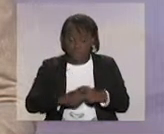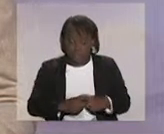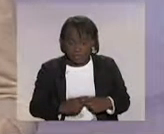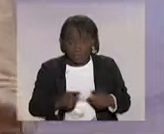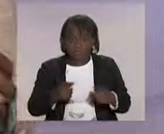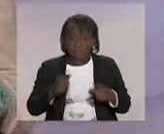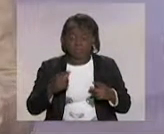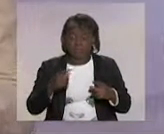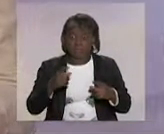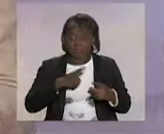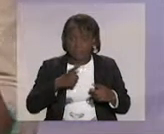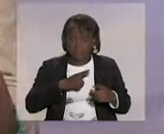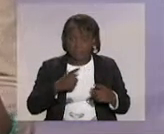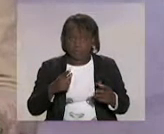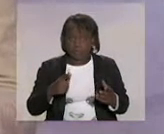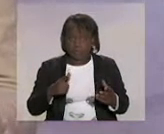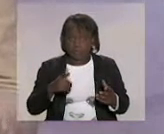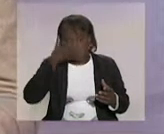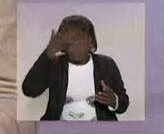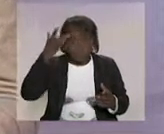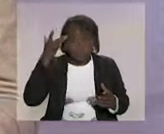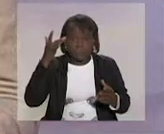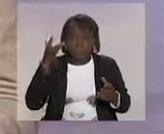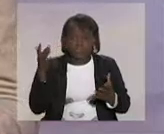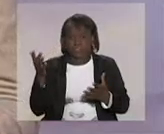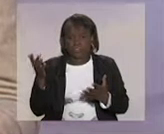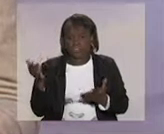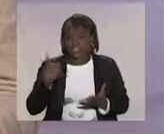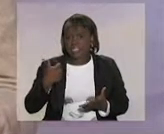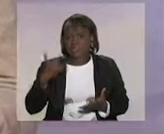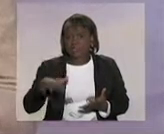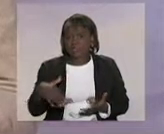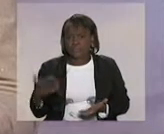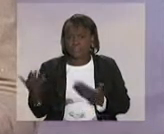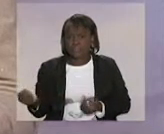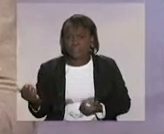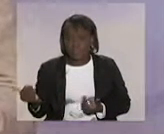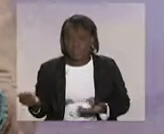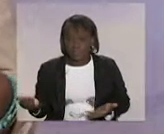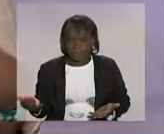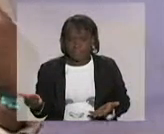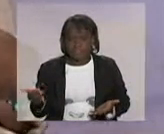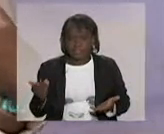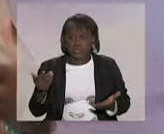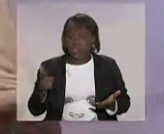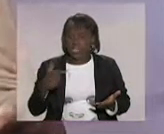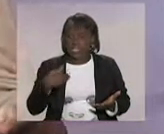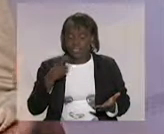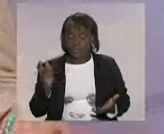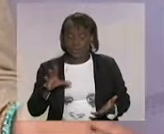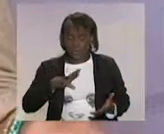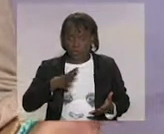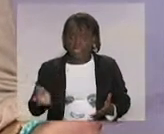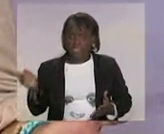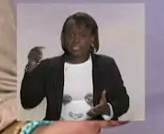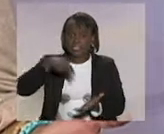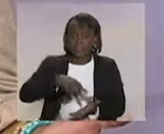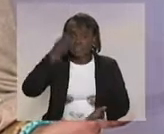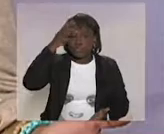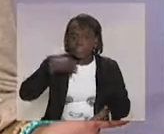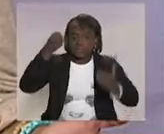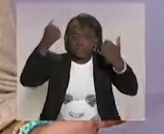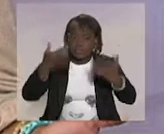como essas pessoas tão novas, né, que não têm ainda sua representação autônoma, precisam